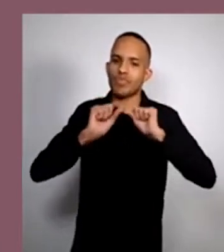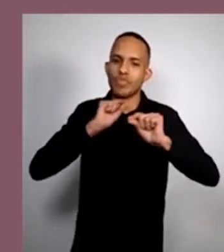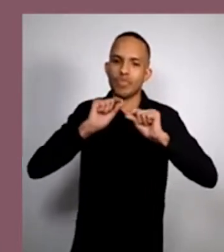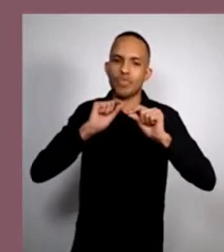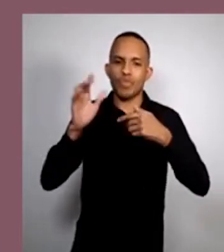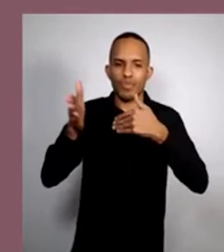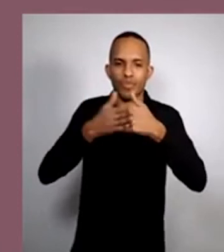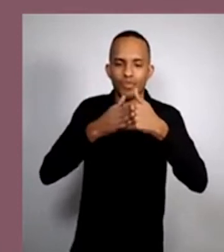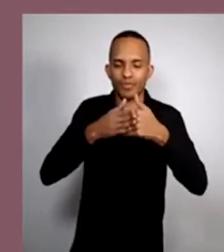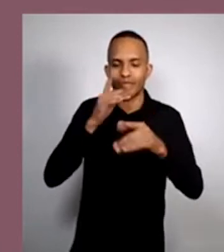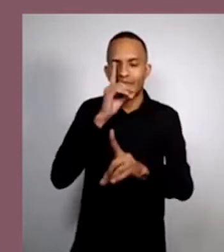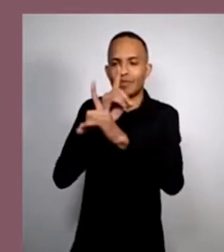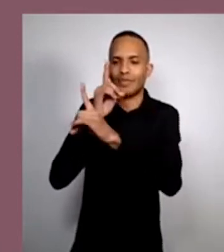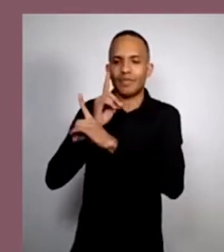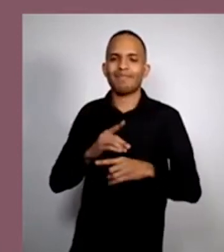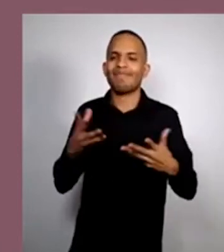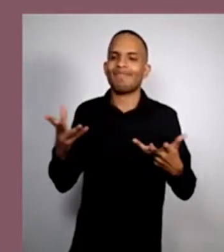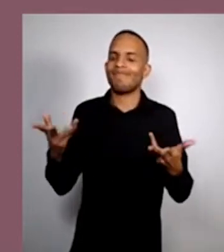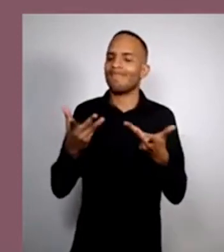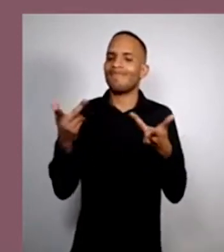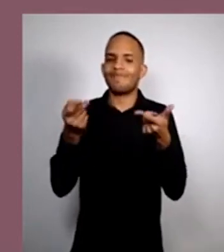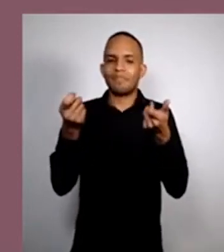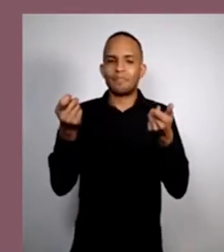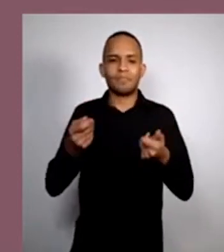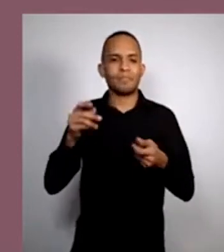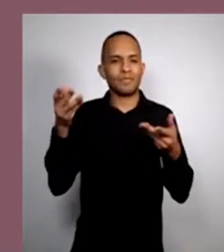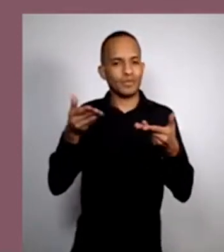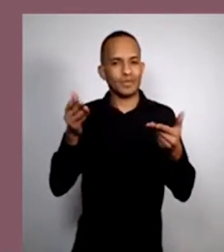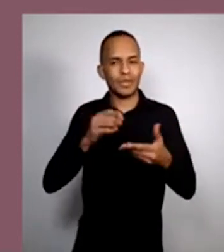fechar esse encontro tão rico de hoje.